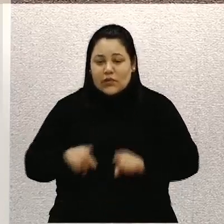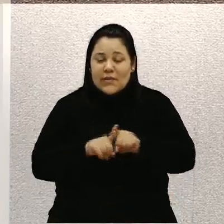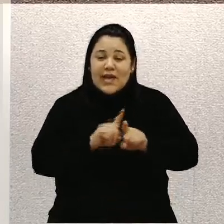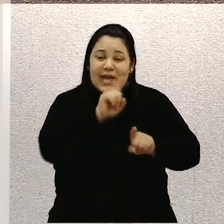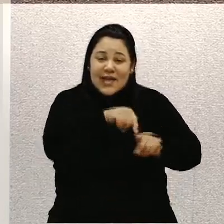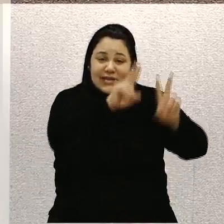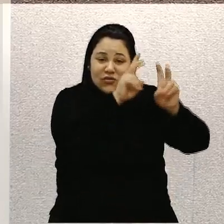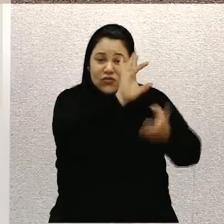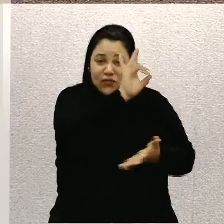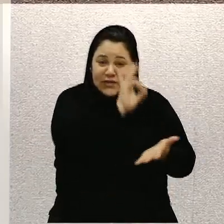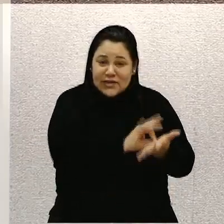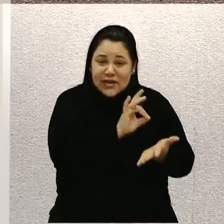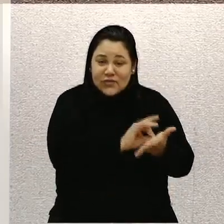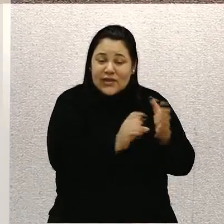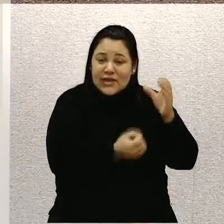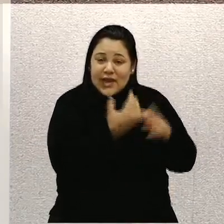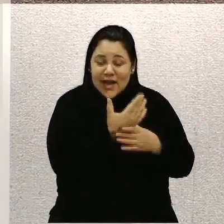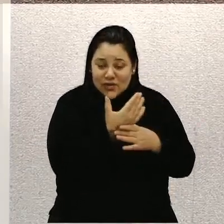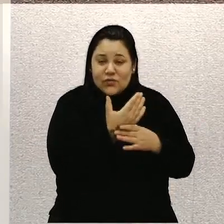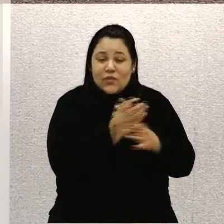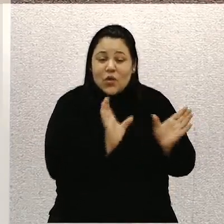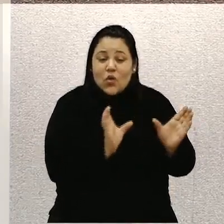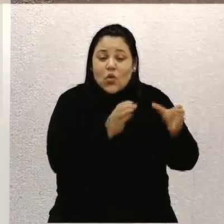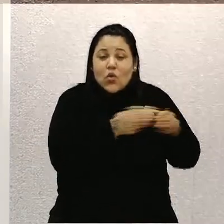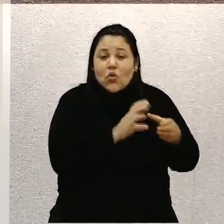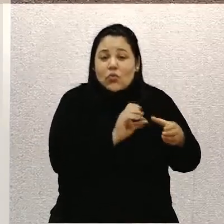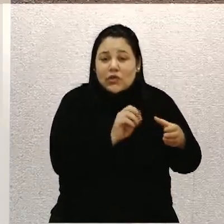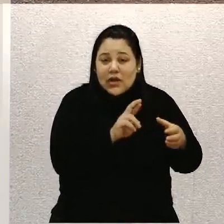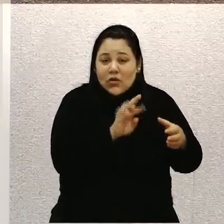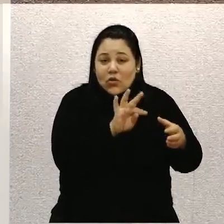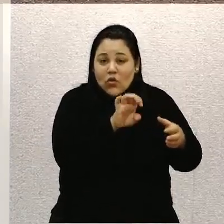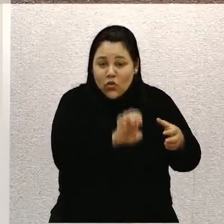fixado pela Suprema Corte teve como recurso representativo de